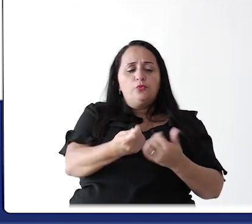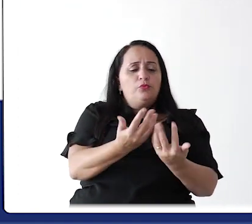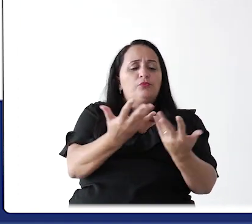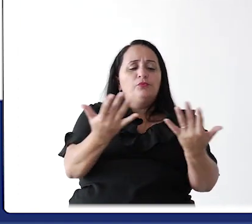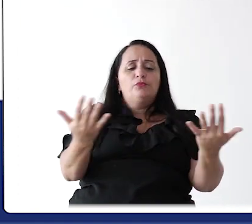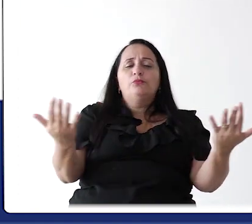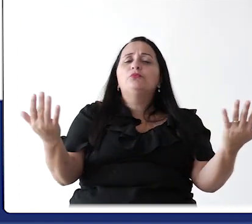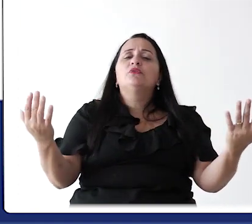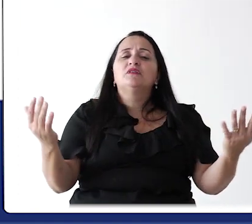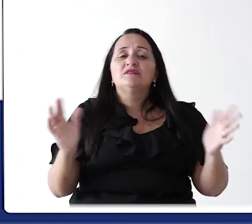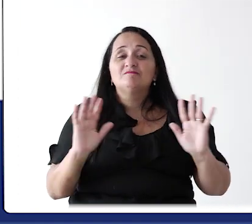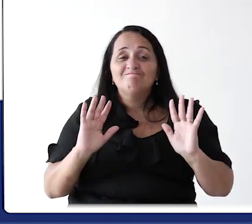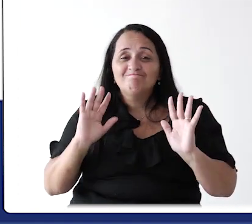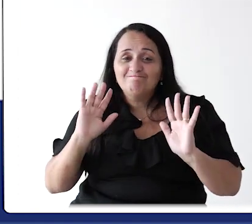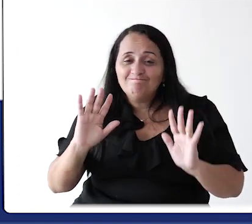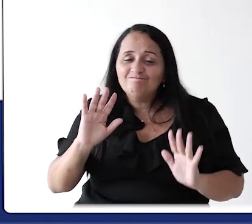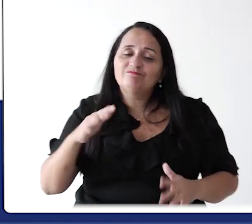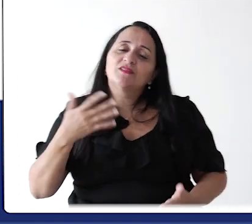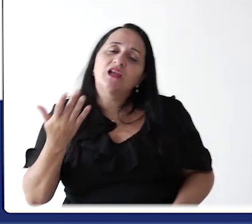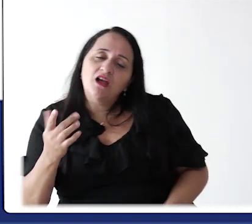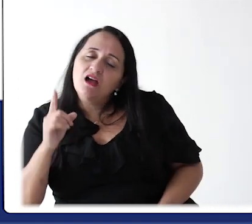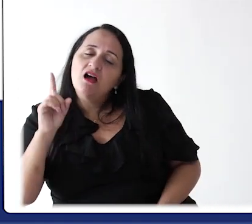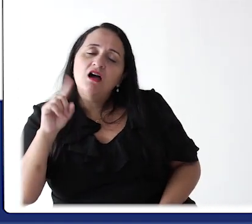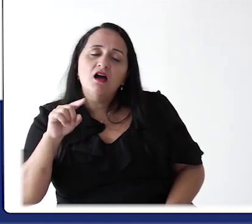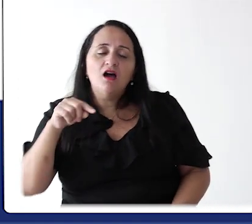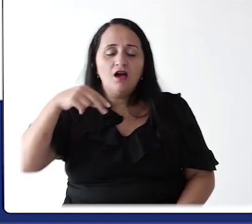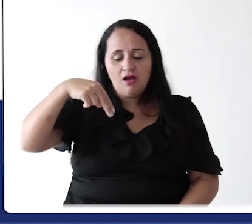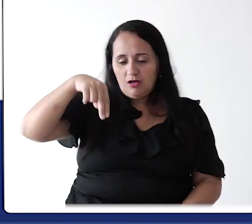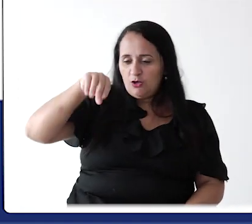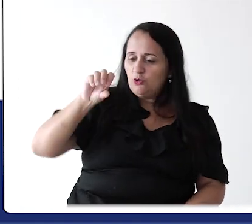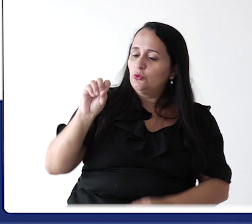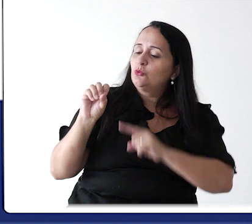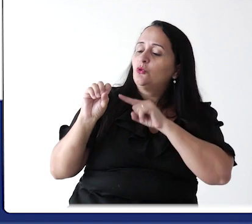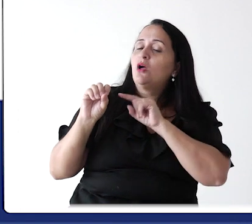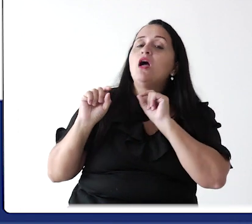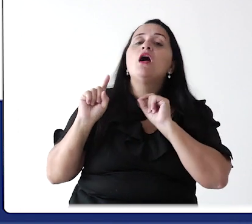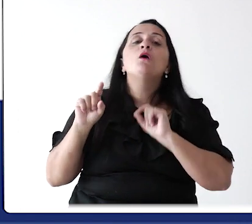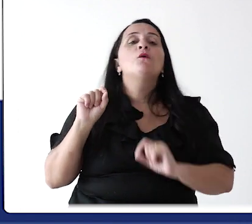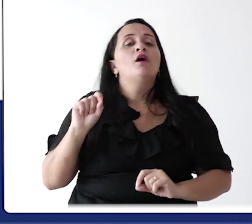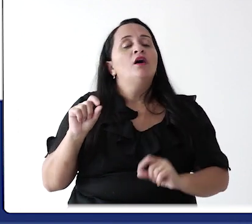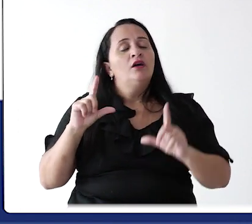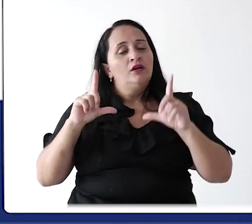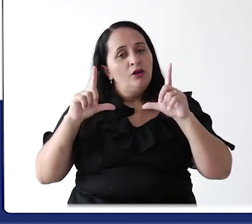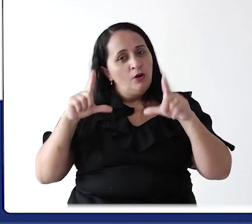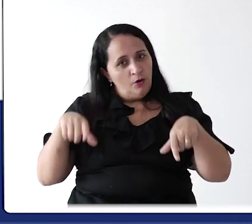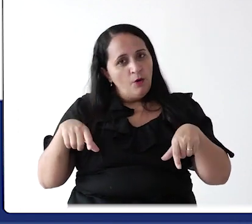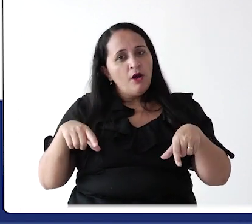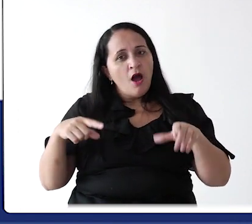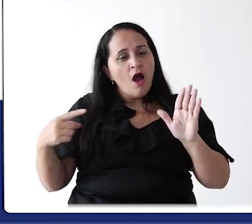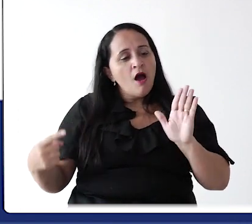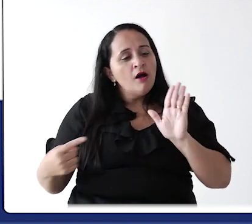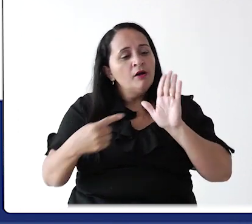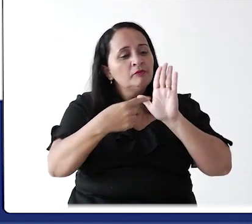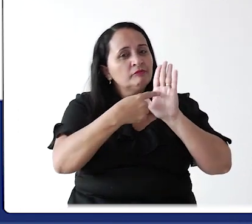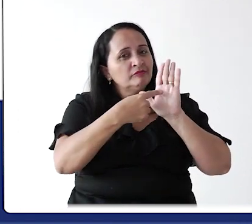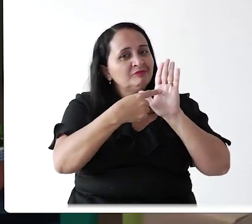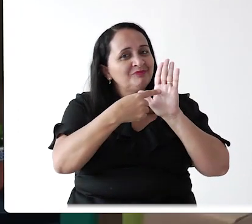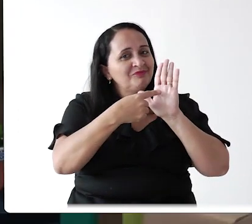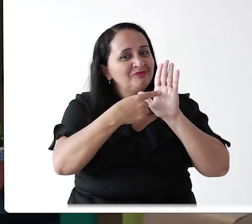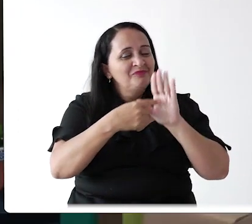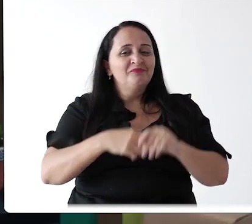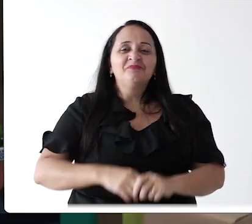Essa expressão, no quintal, é uma preposição de que indica